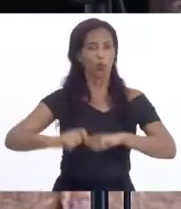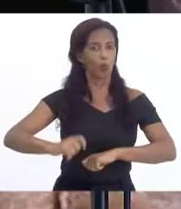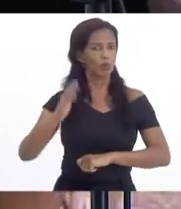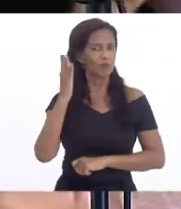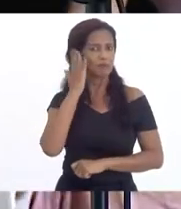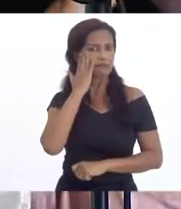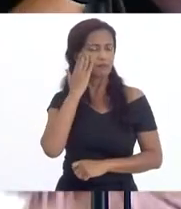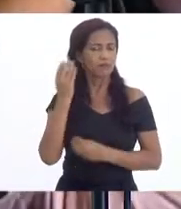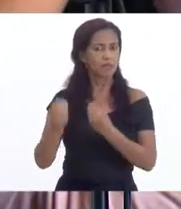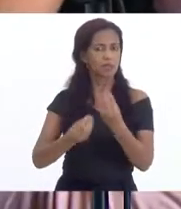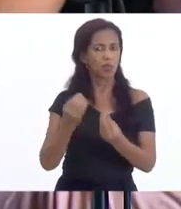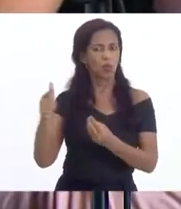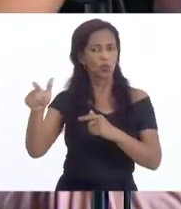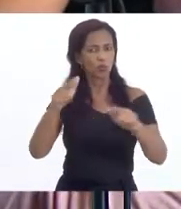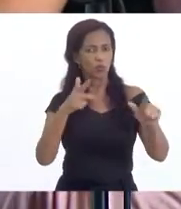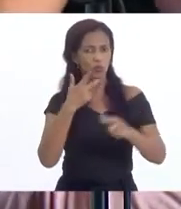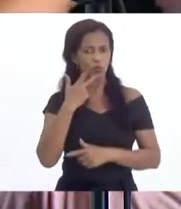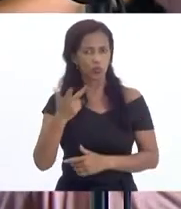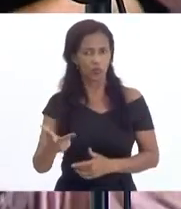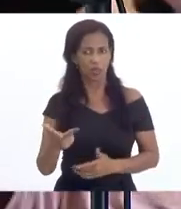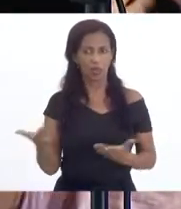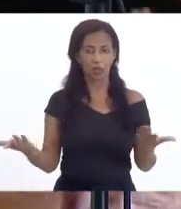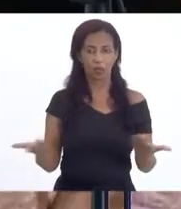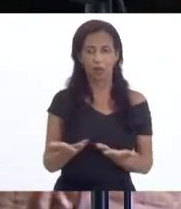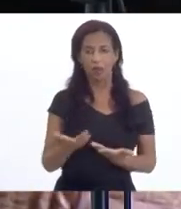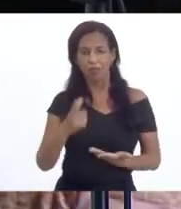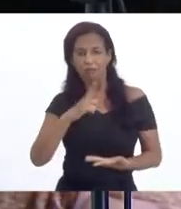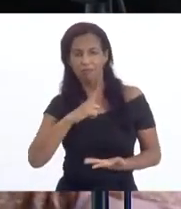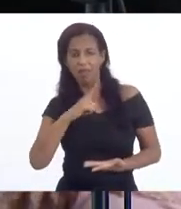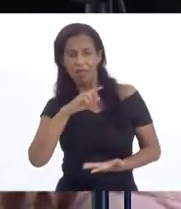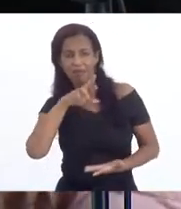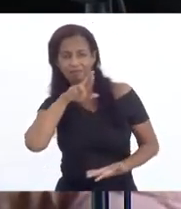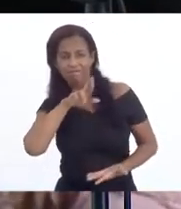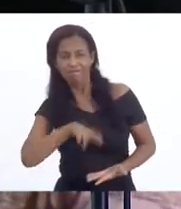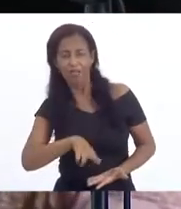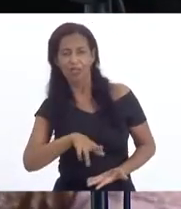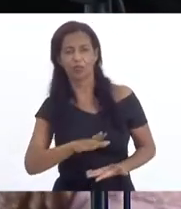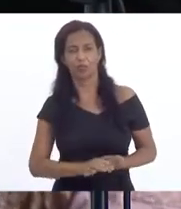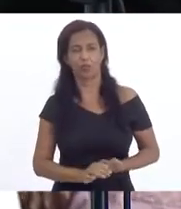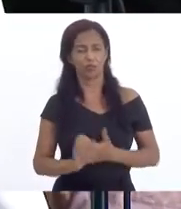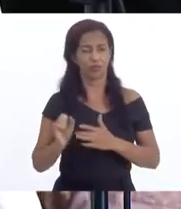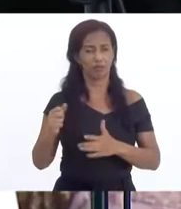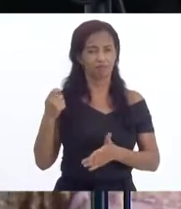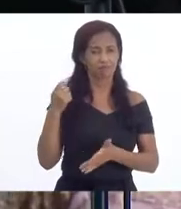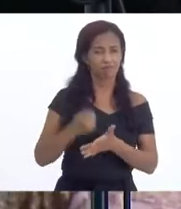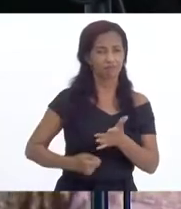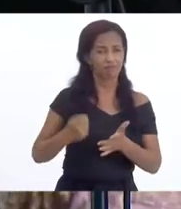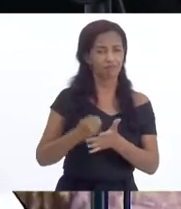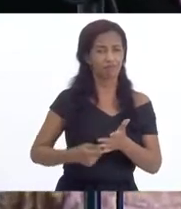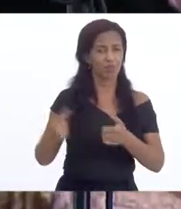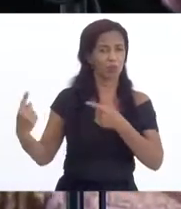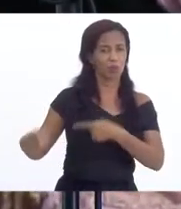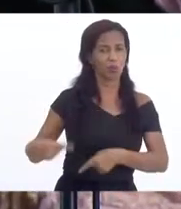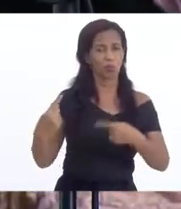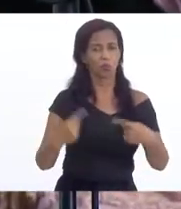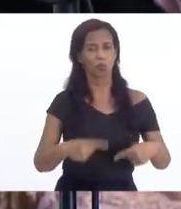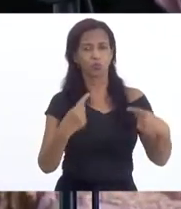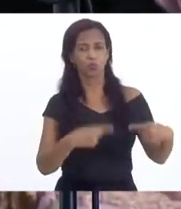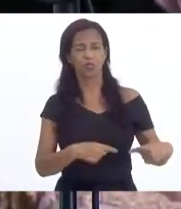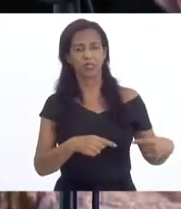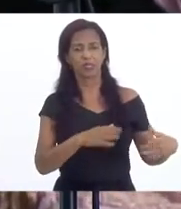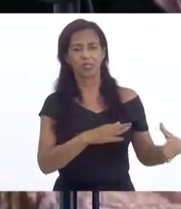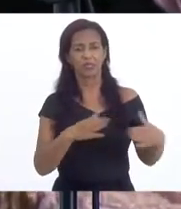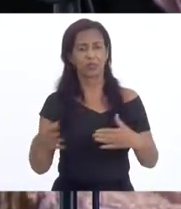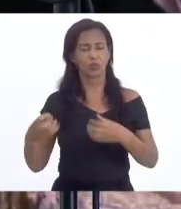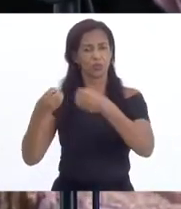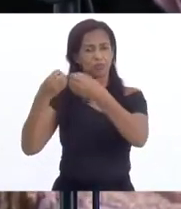que, como disse os outros que me antecederam, é uma luz no fim do túnel. Enfrentamos, né, bastante desafios durante a queda